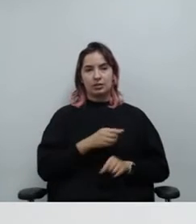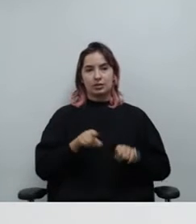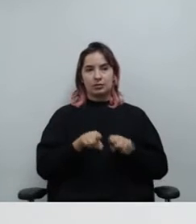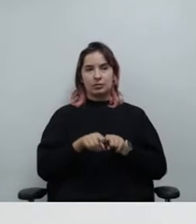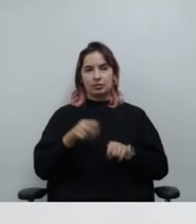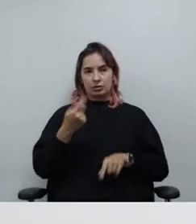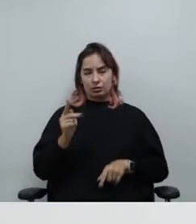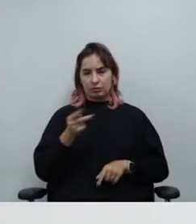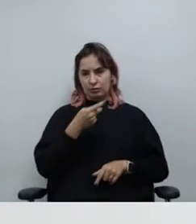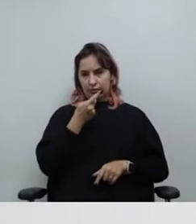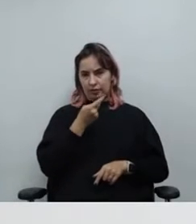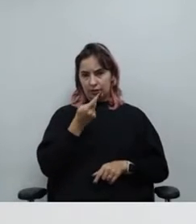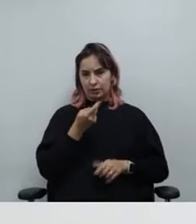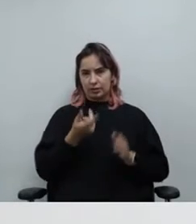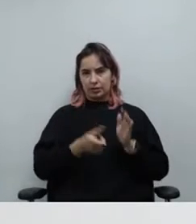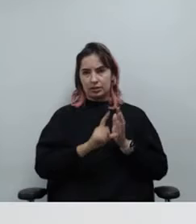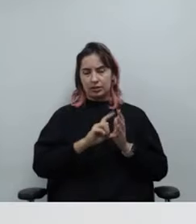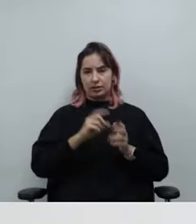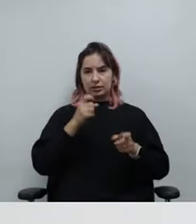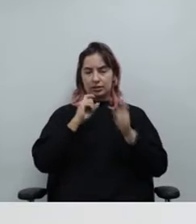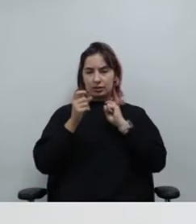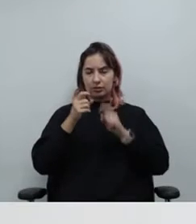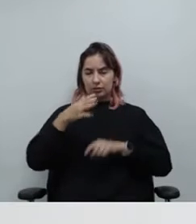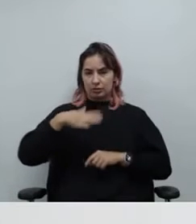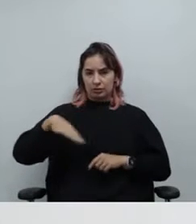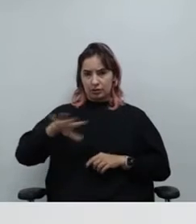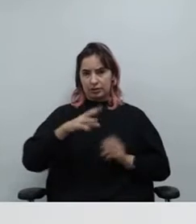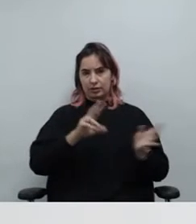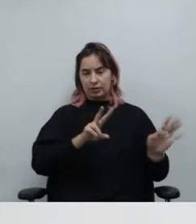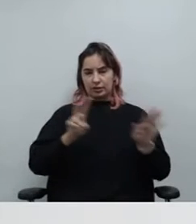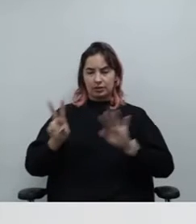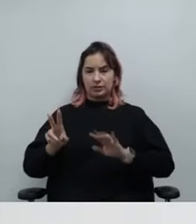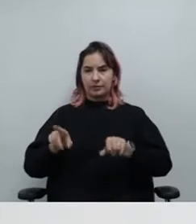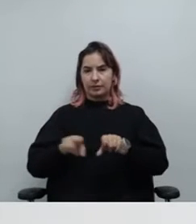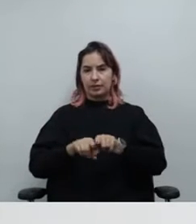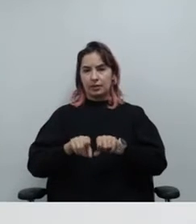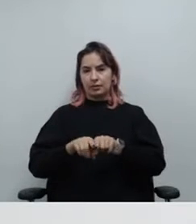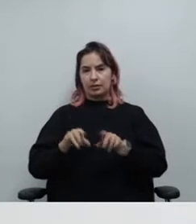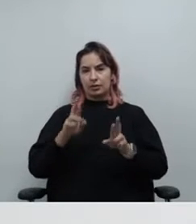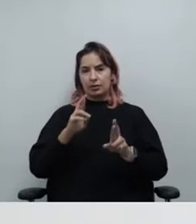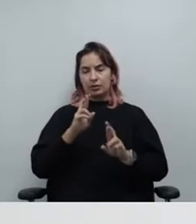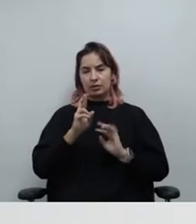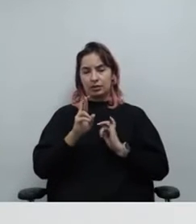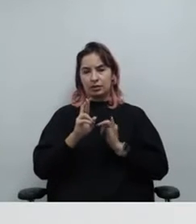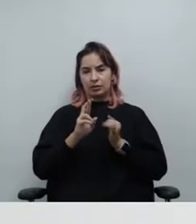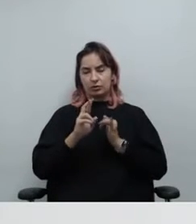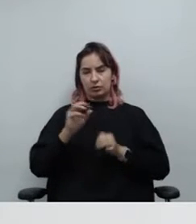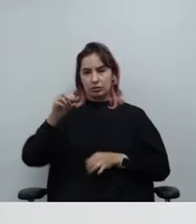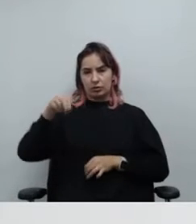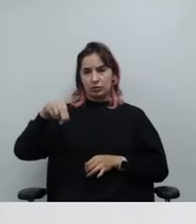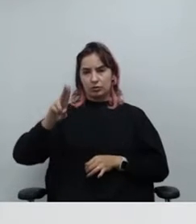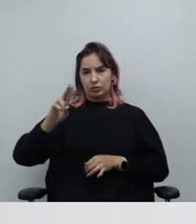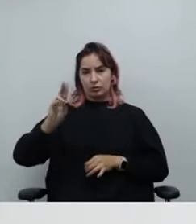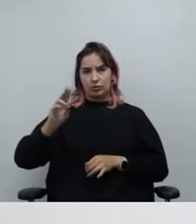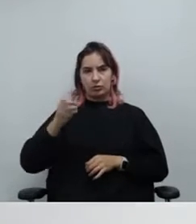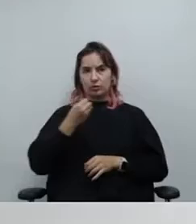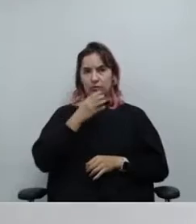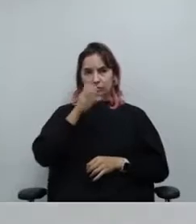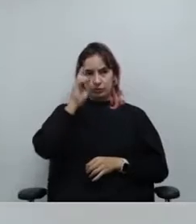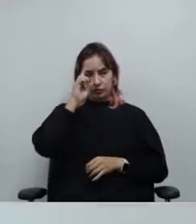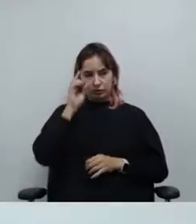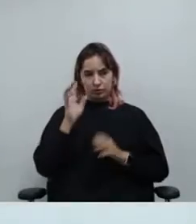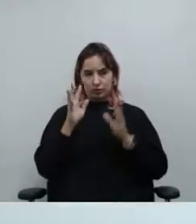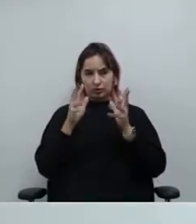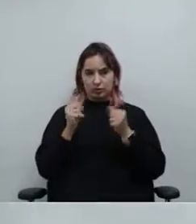foi citada aqui pela reunião que tivemos nesse espaço essa semana com uma relatora da ONU. Então, Fernanda, bom dia, com a palavra. Bom dia a todas